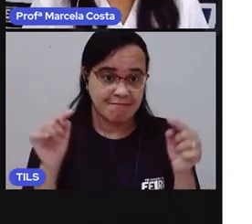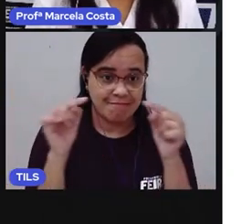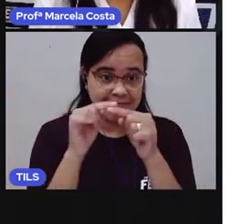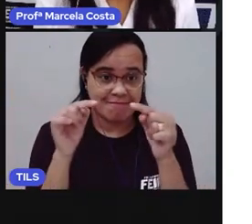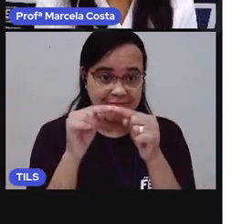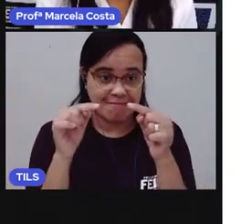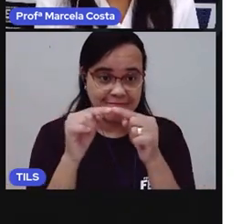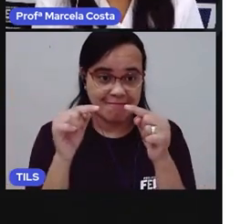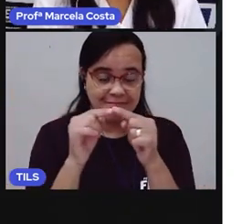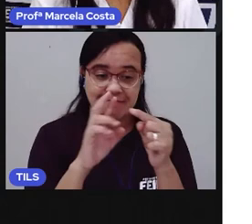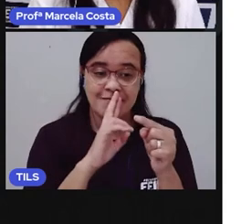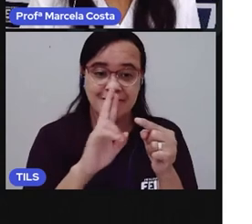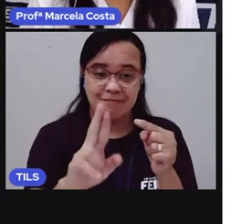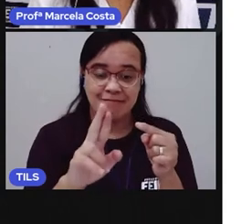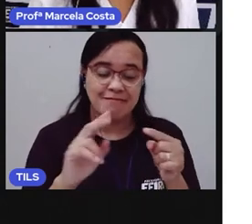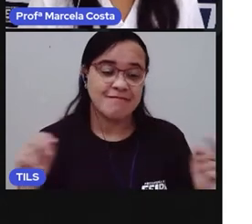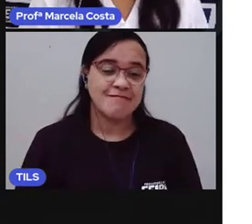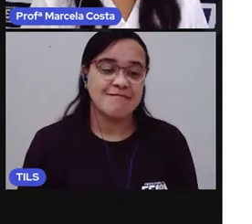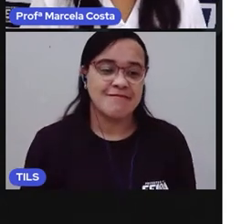Responde aí.